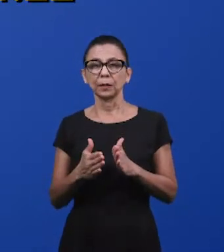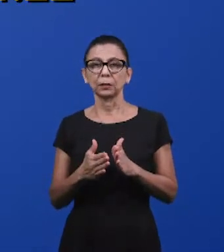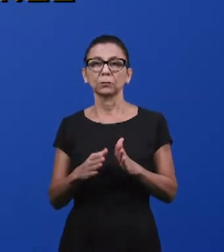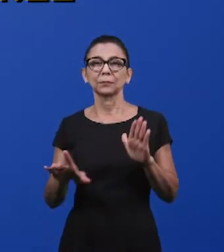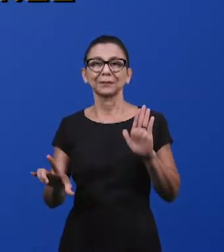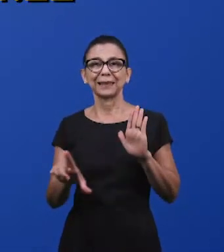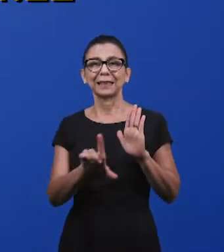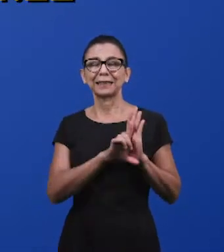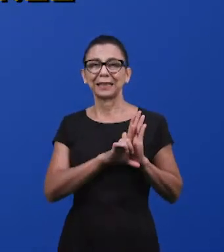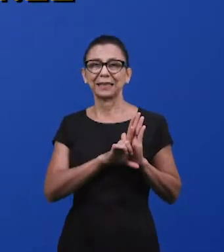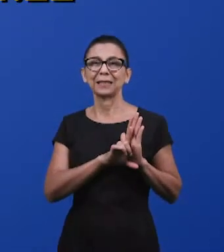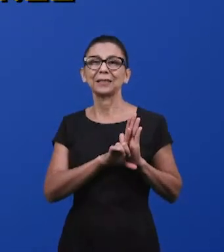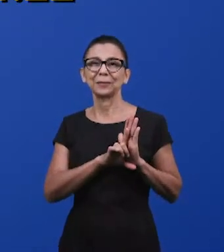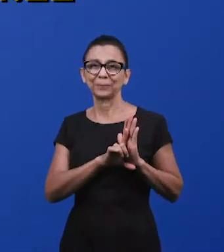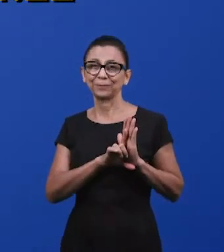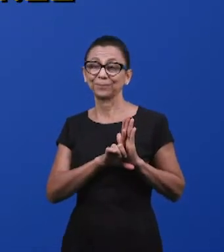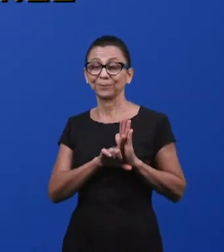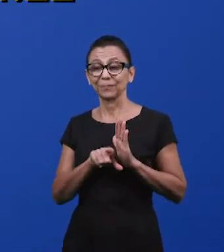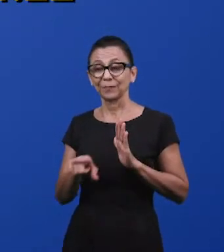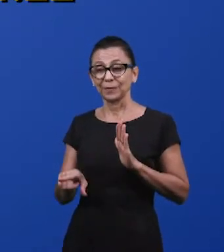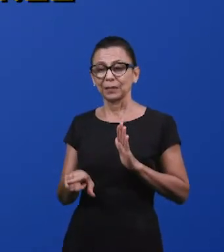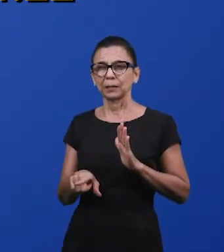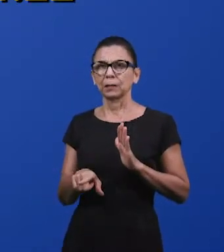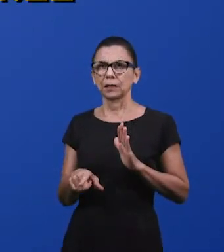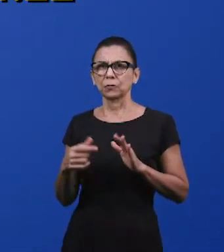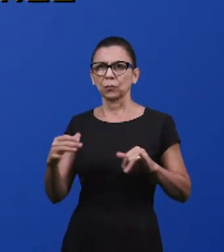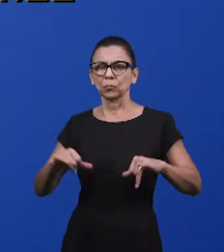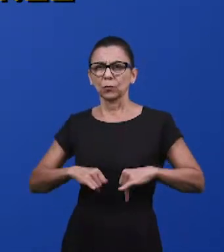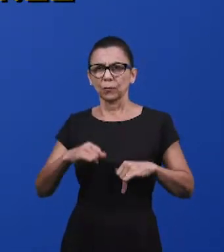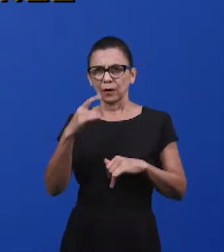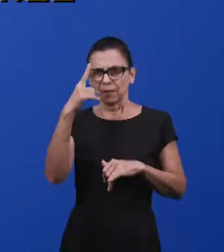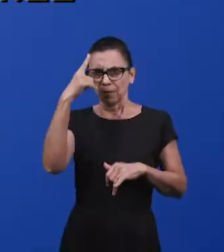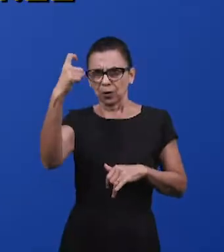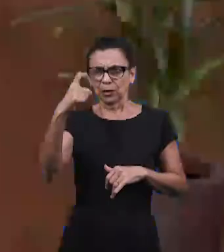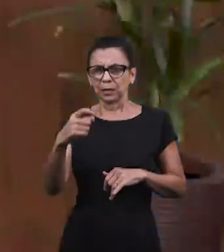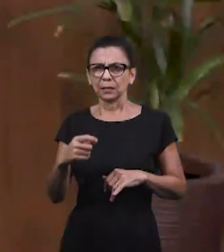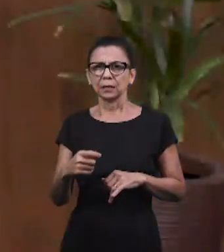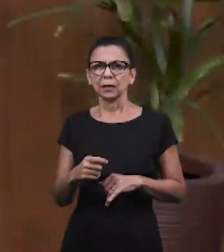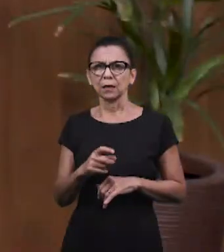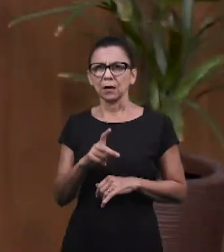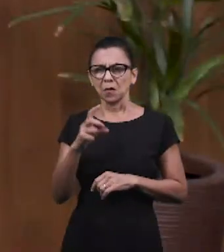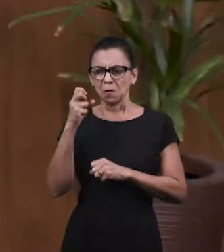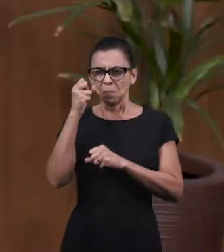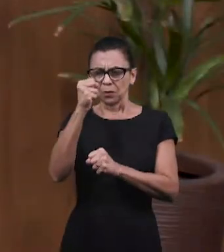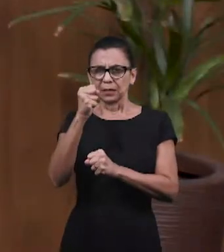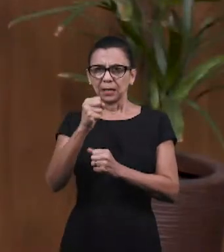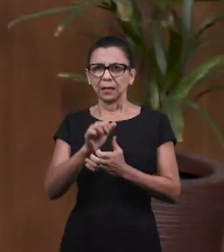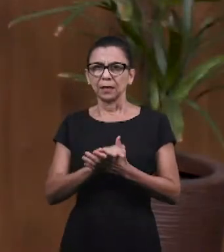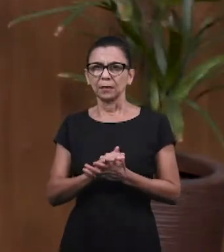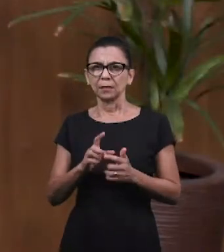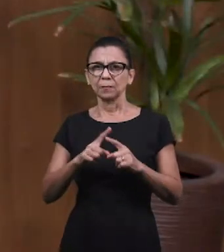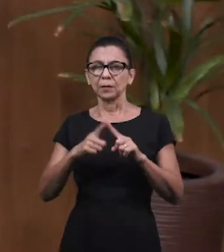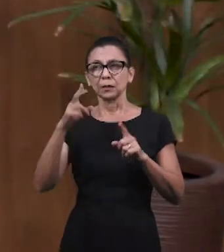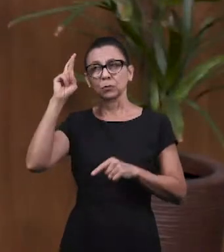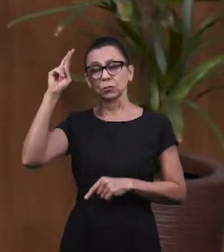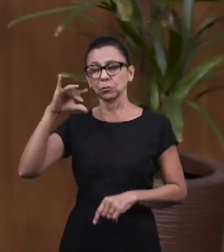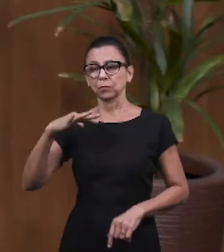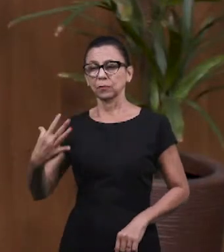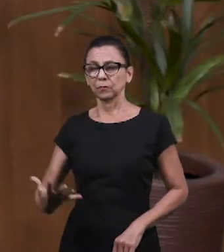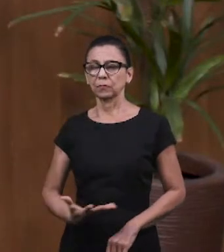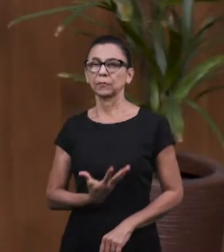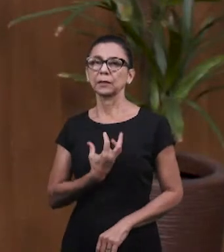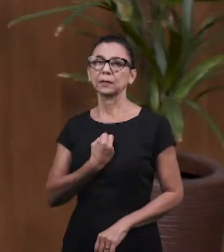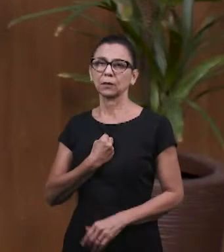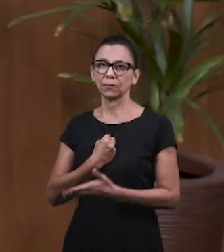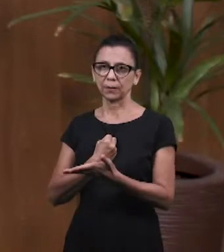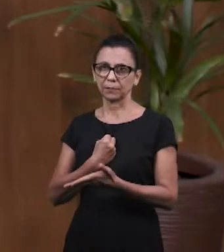violência, mas o Senhor vai salvar a Israel. A todos a paz do Senhor. A paz do Senhor Jesus, Miguel, muito bem respondido e muito